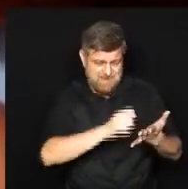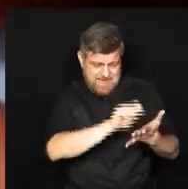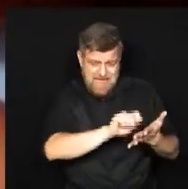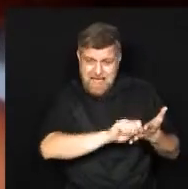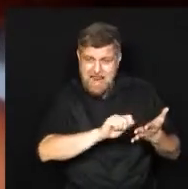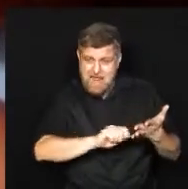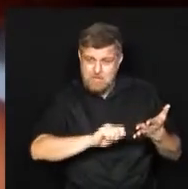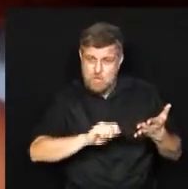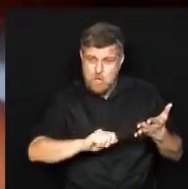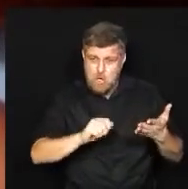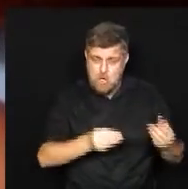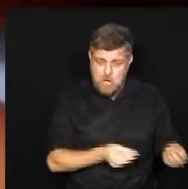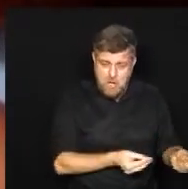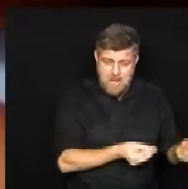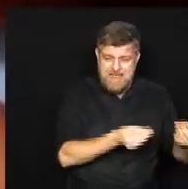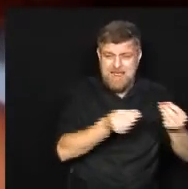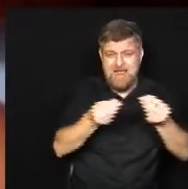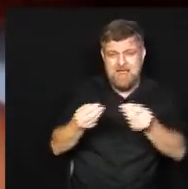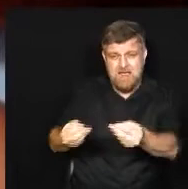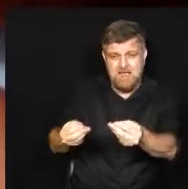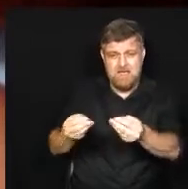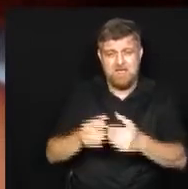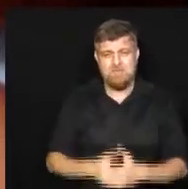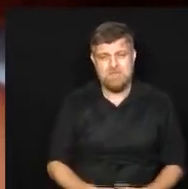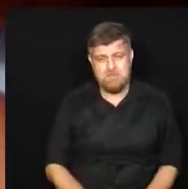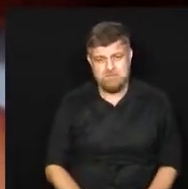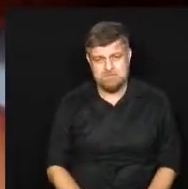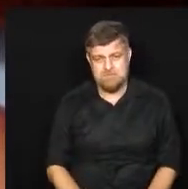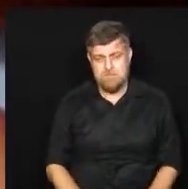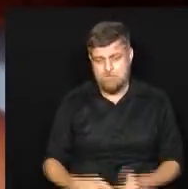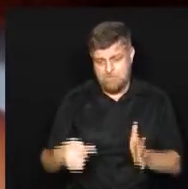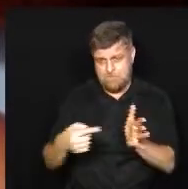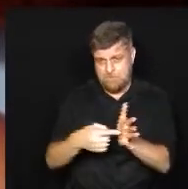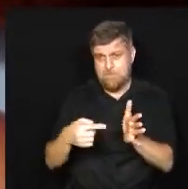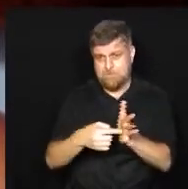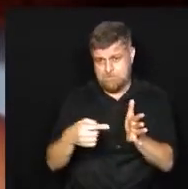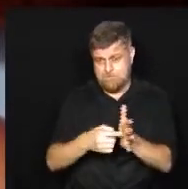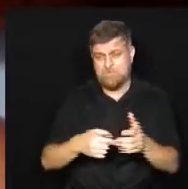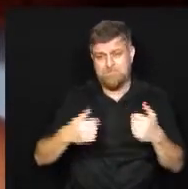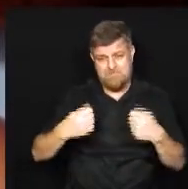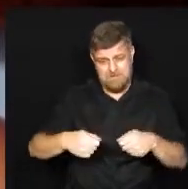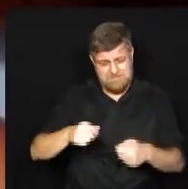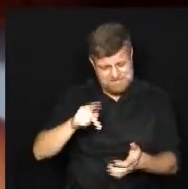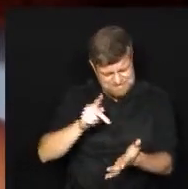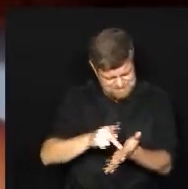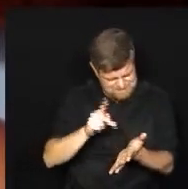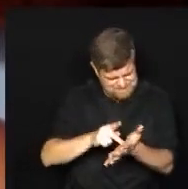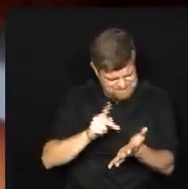foi encaminhado para e apontando a necessidade